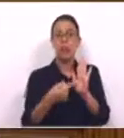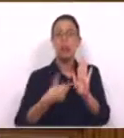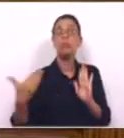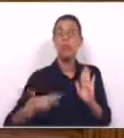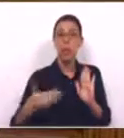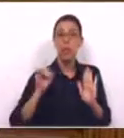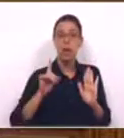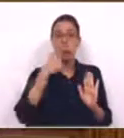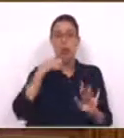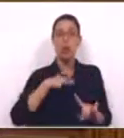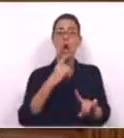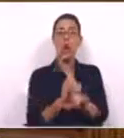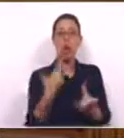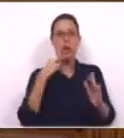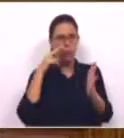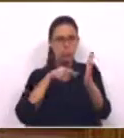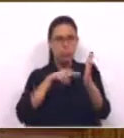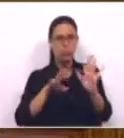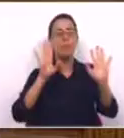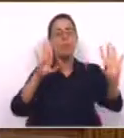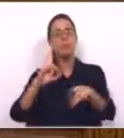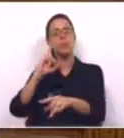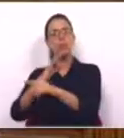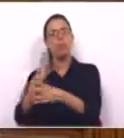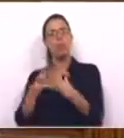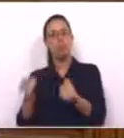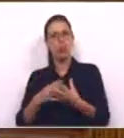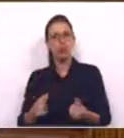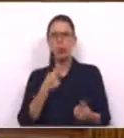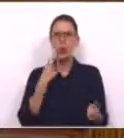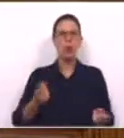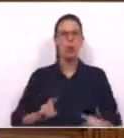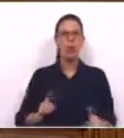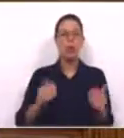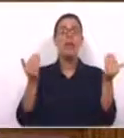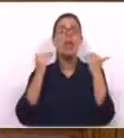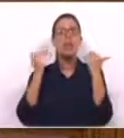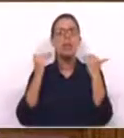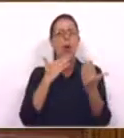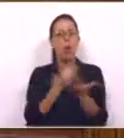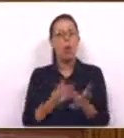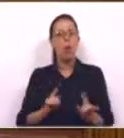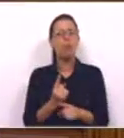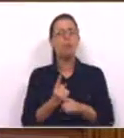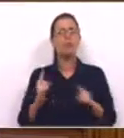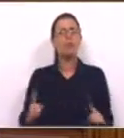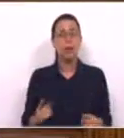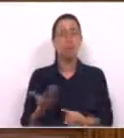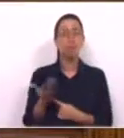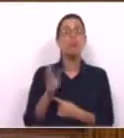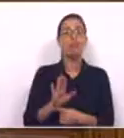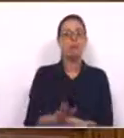um direito do consumidor por outro lado há determinados produtos que também não se percebe porque é que a informação não é prestada ao consumidor